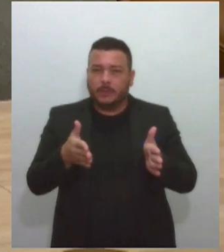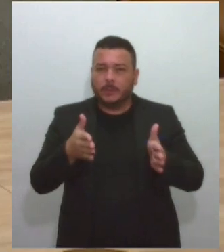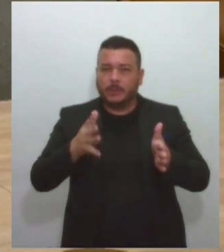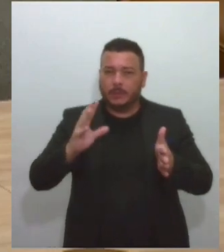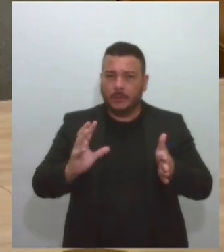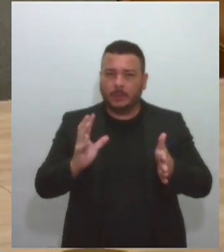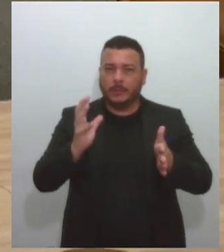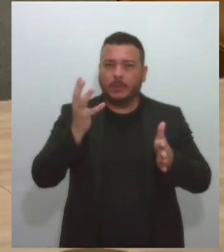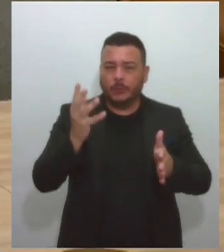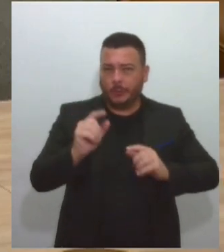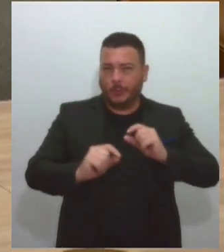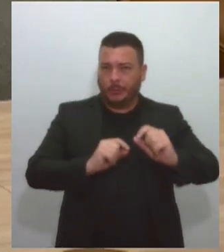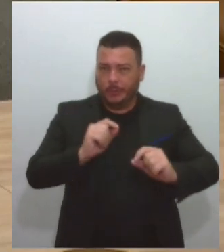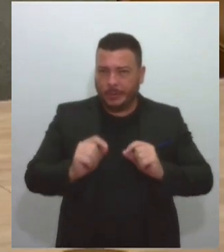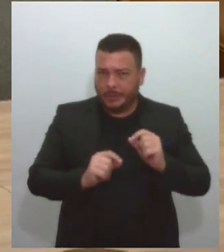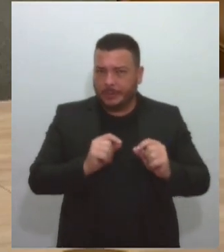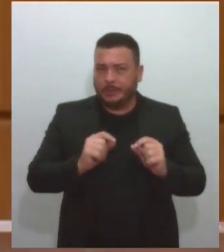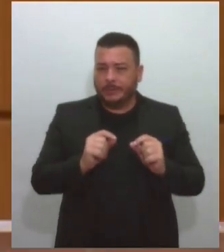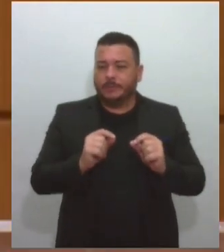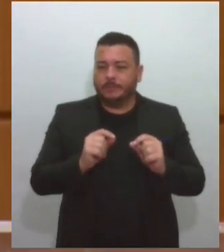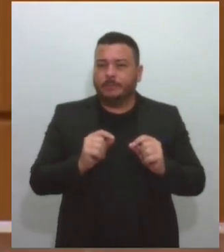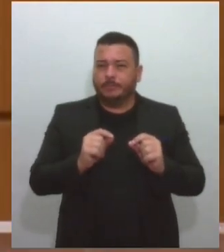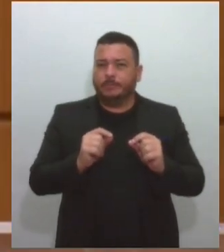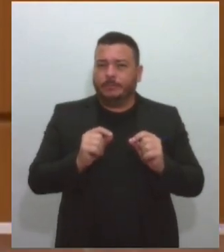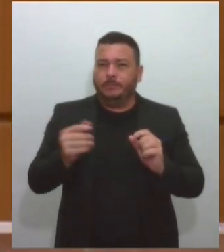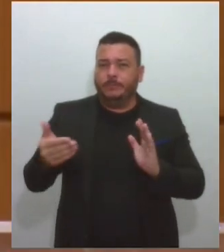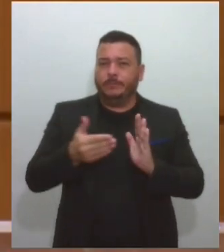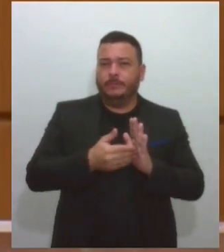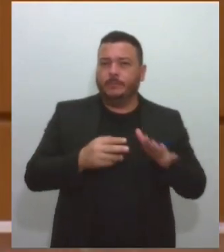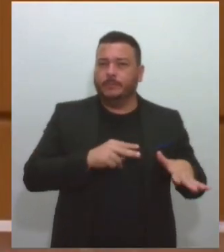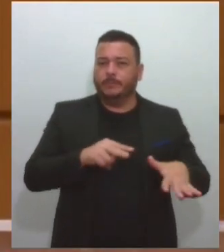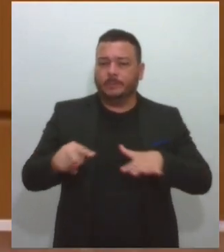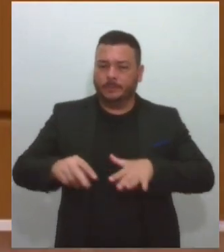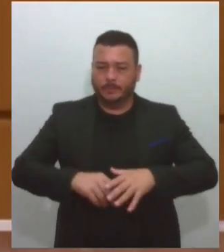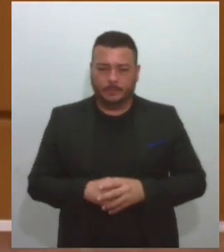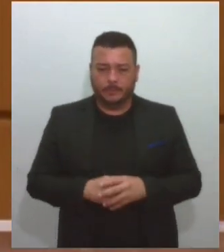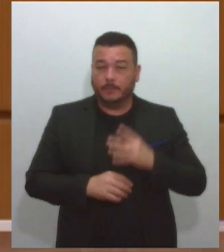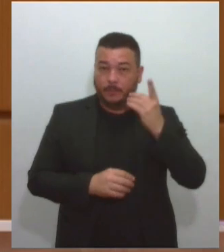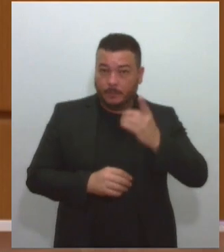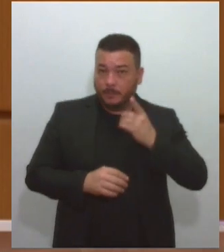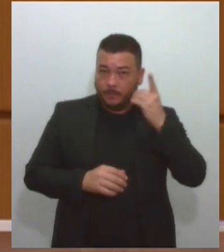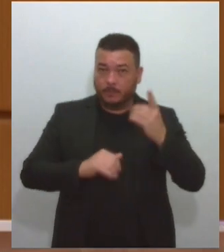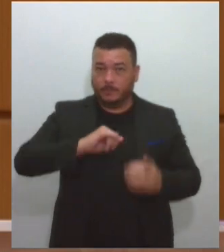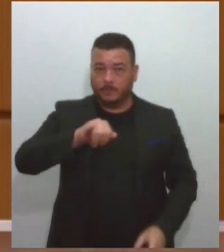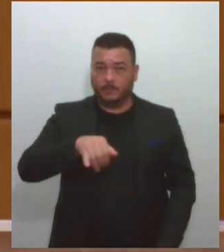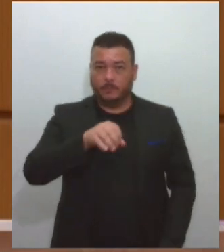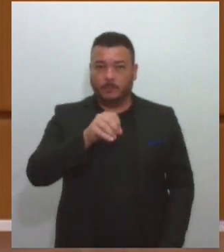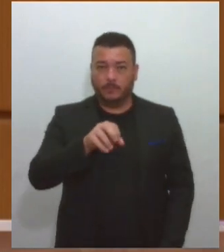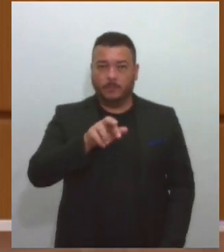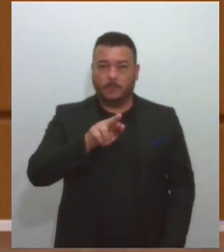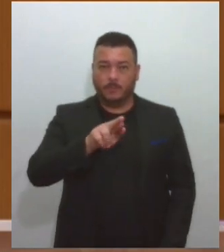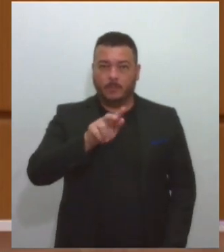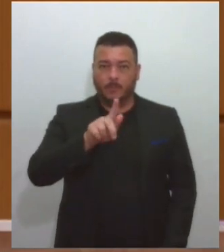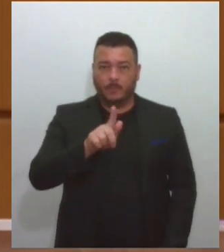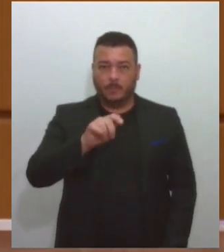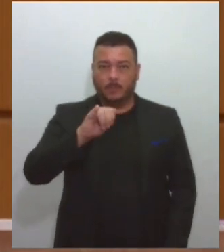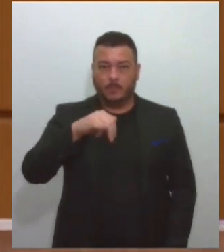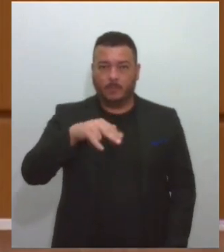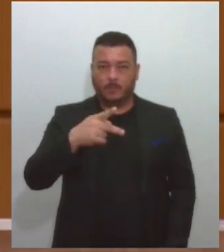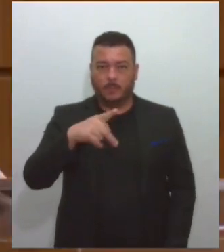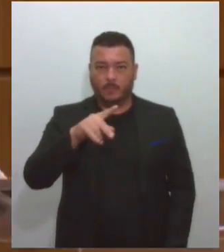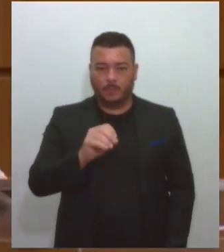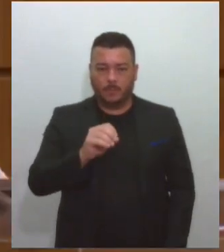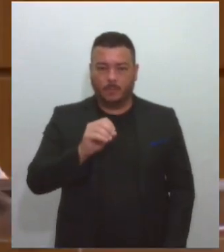processo realizado na última semana. Já o deputado Jorginho Araújo, que retornou à Casa Legislativa, defendeu a